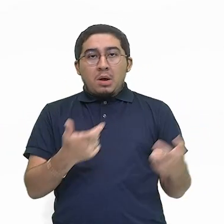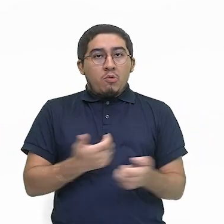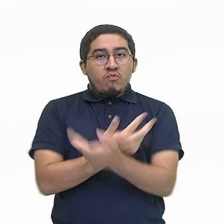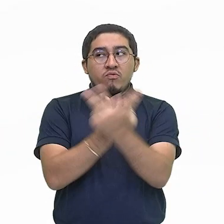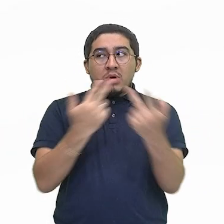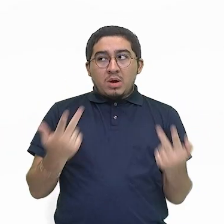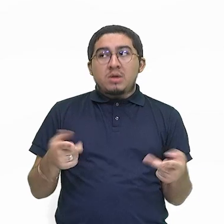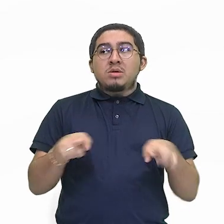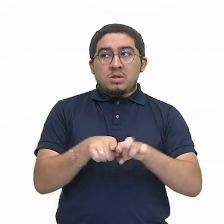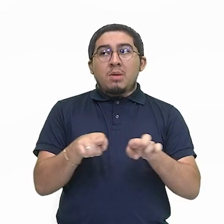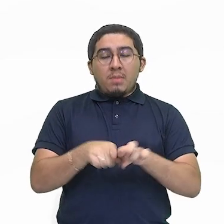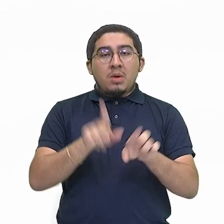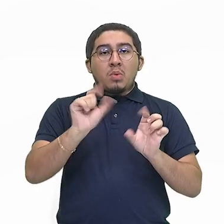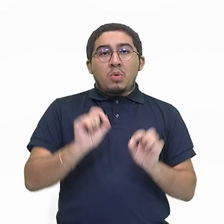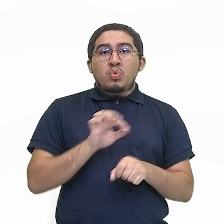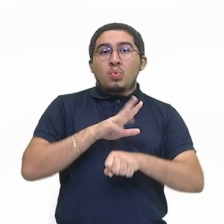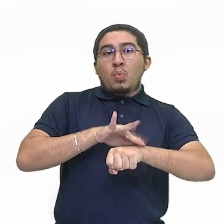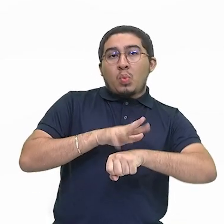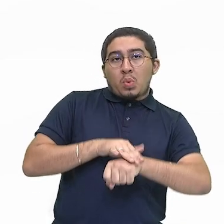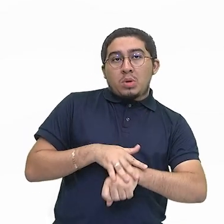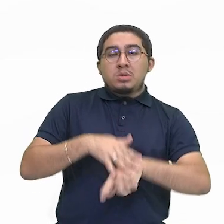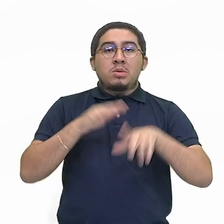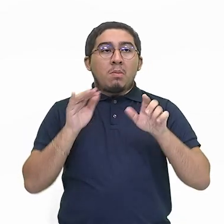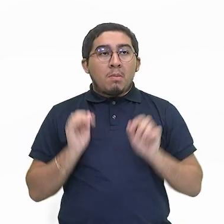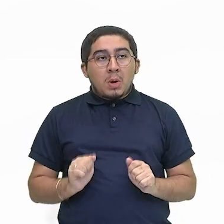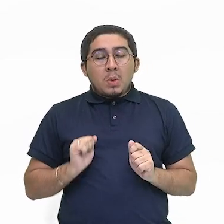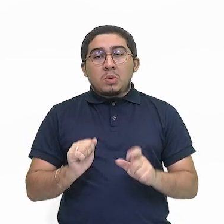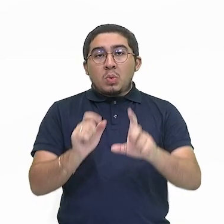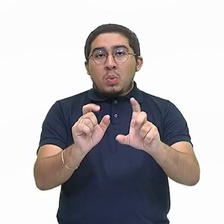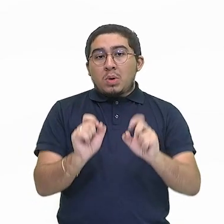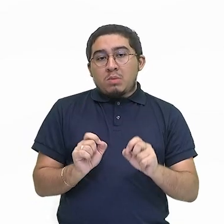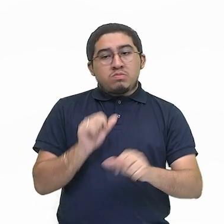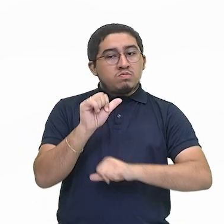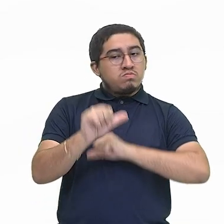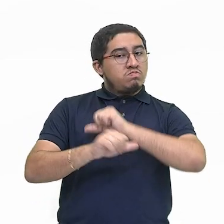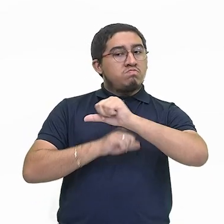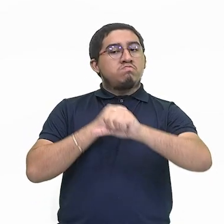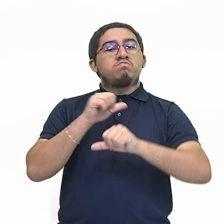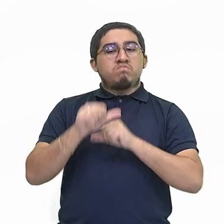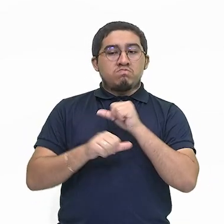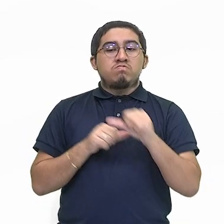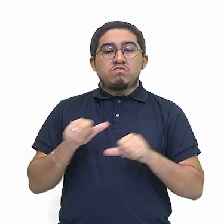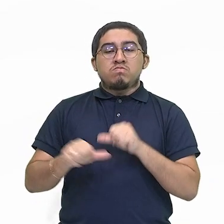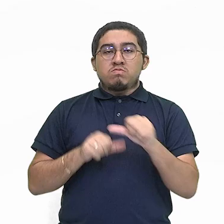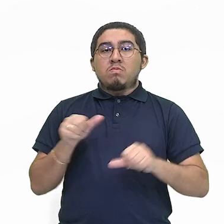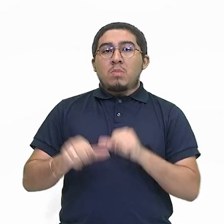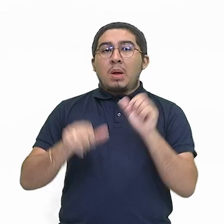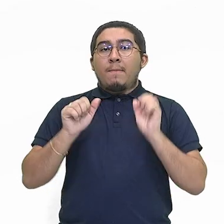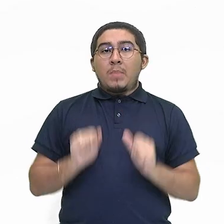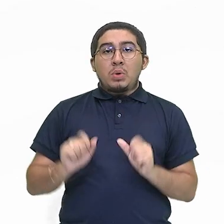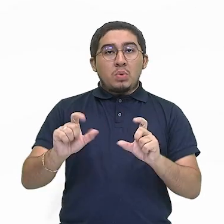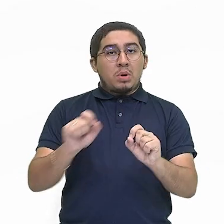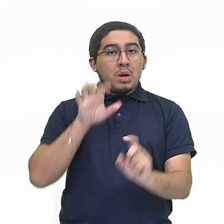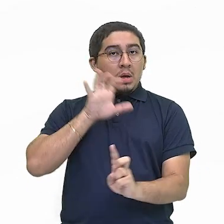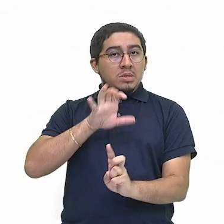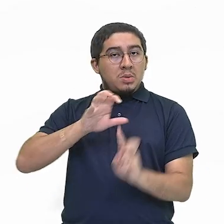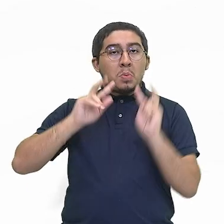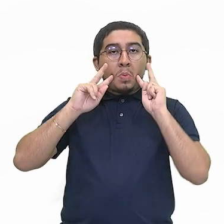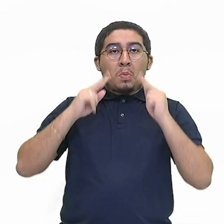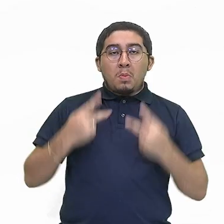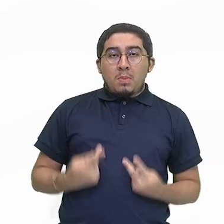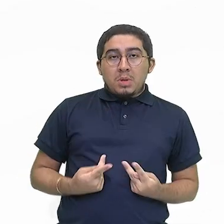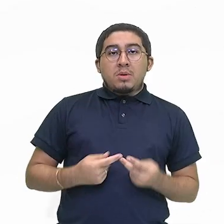As doenças, podem ser transformadas, podem ser modificadas pela ação do homem. Então vejam,